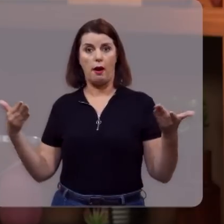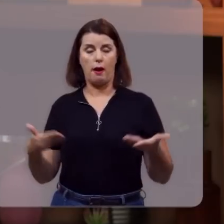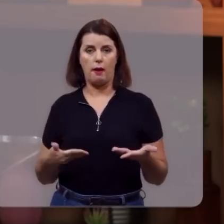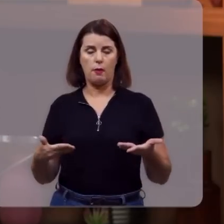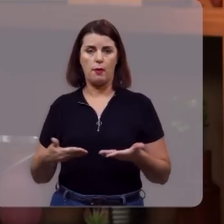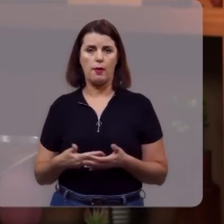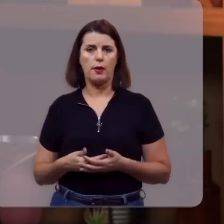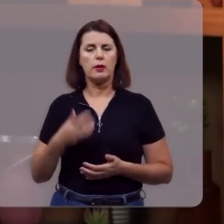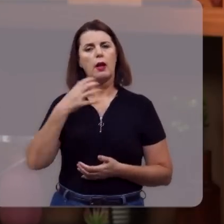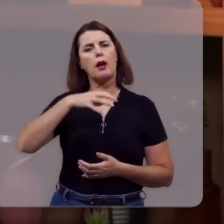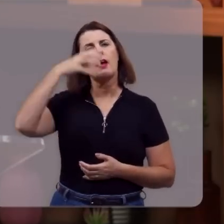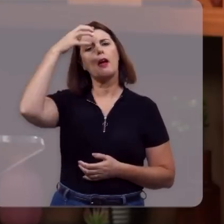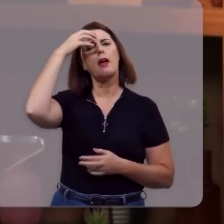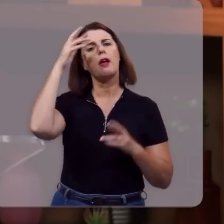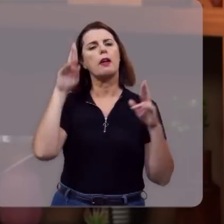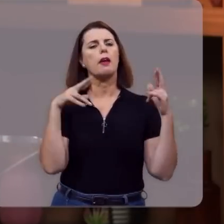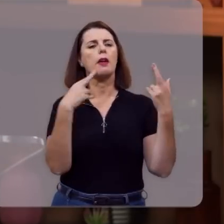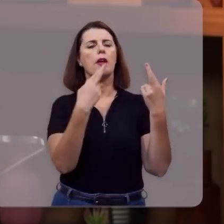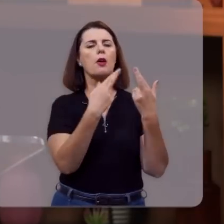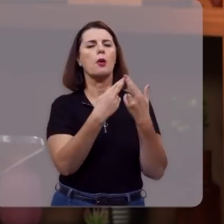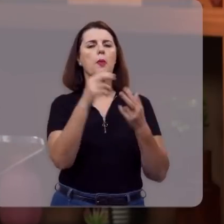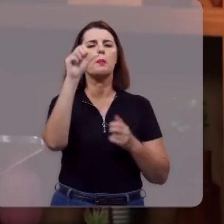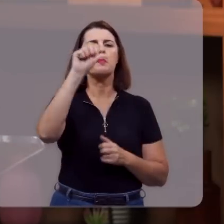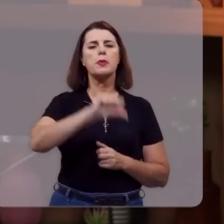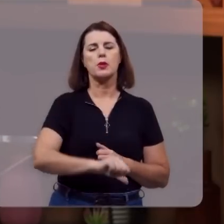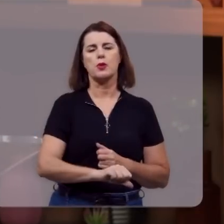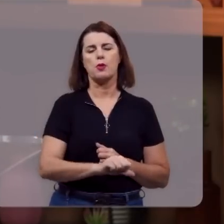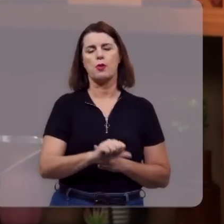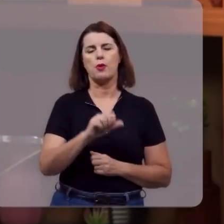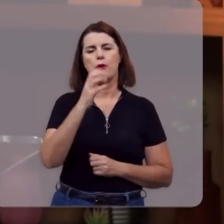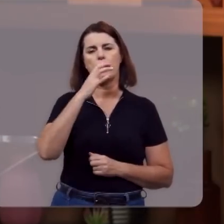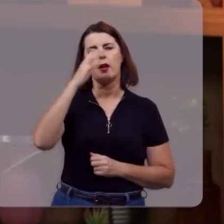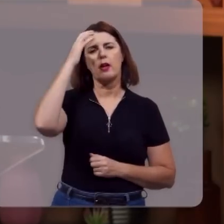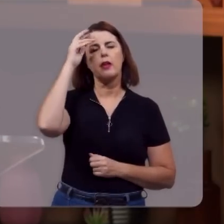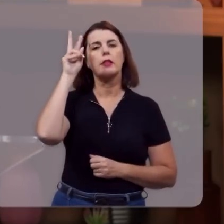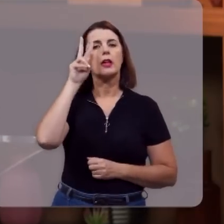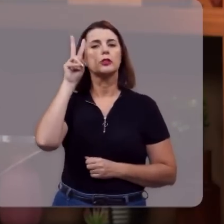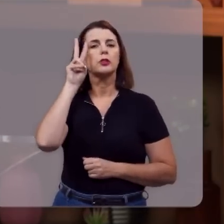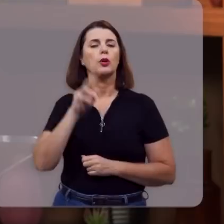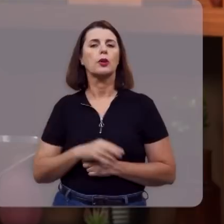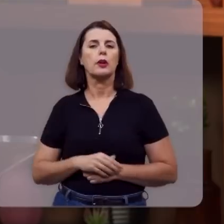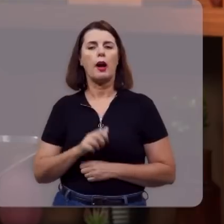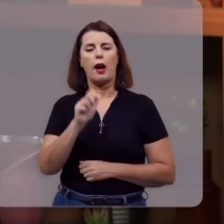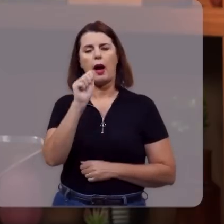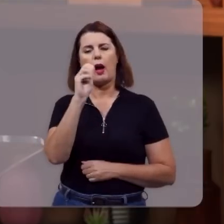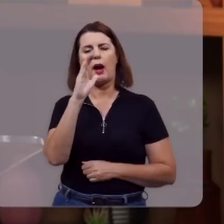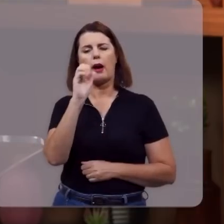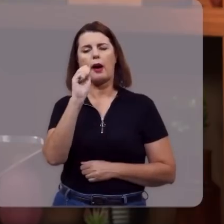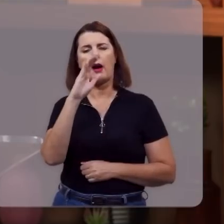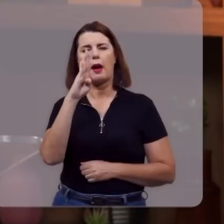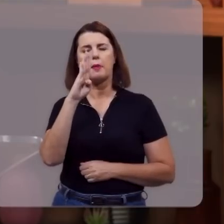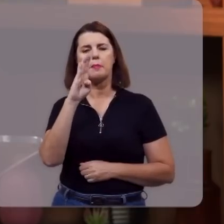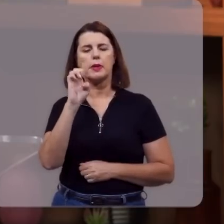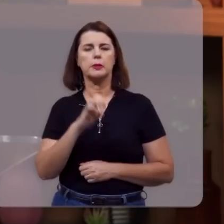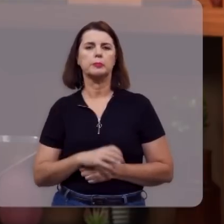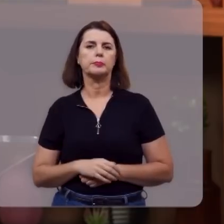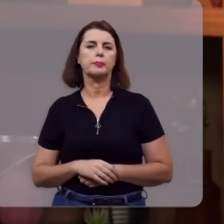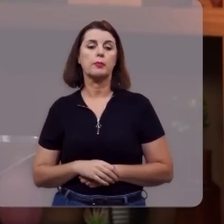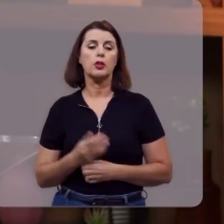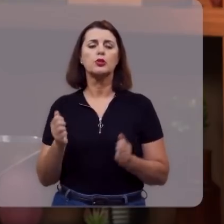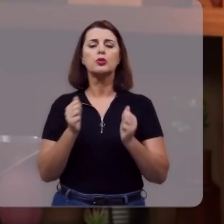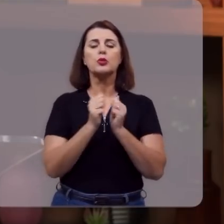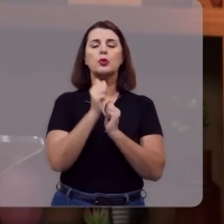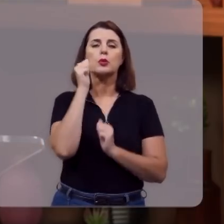Agora, reina em Israel o pior rei da história, Acabe, juntamente com a